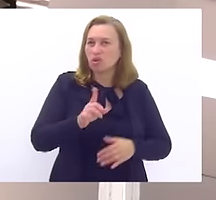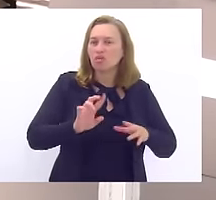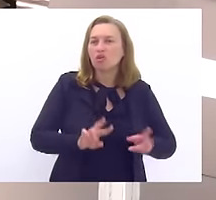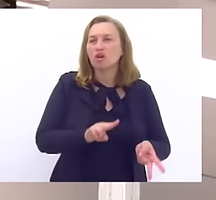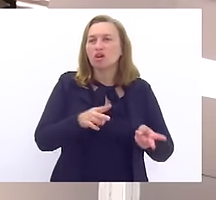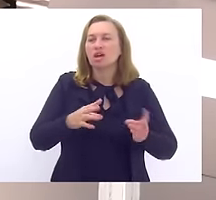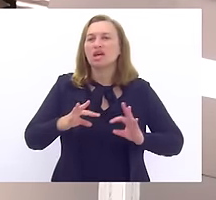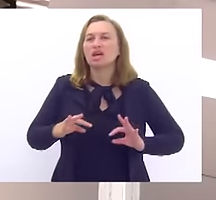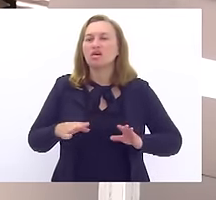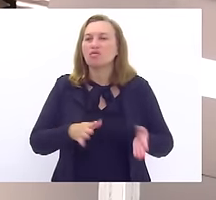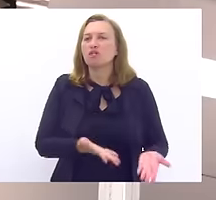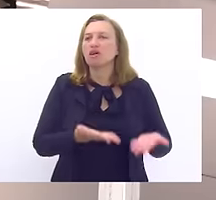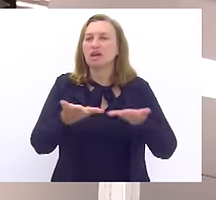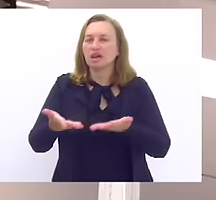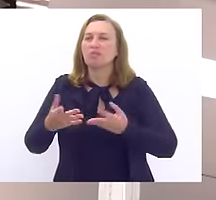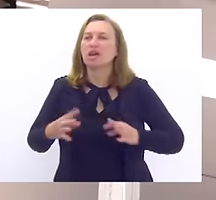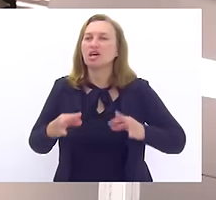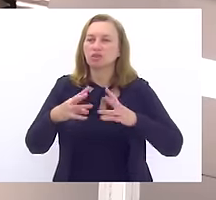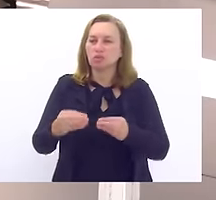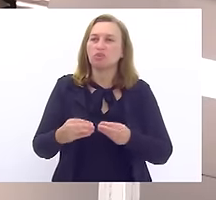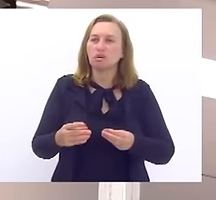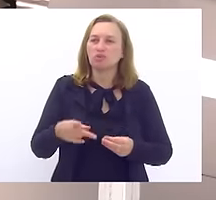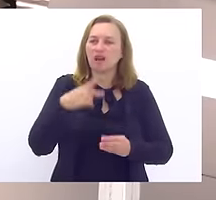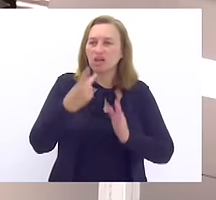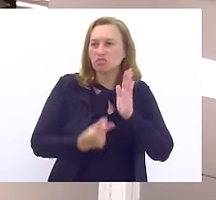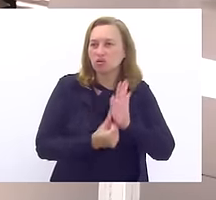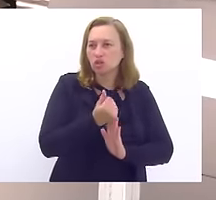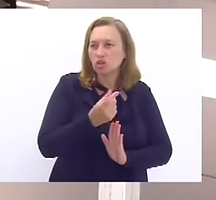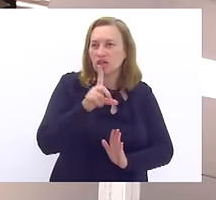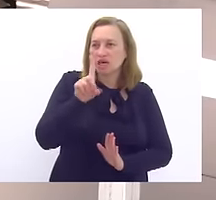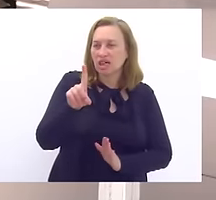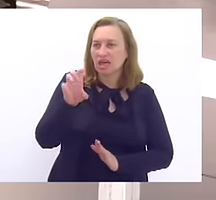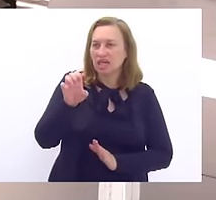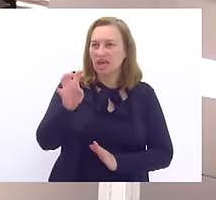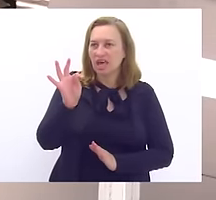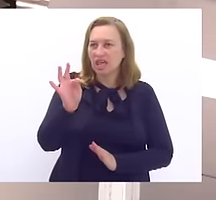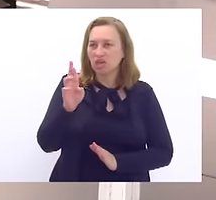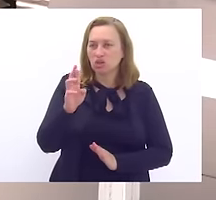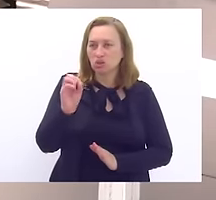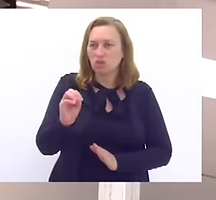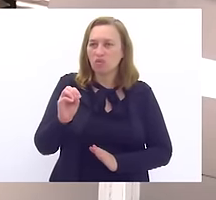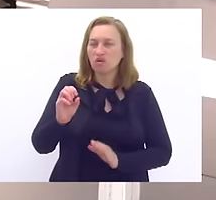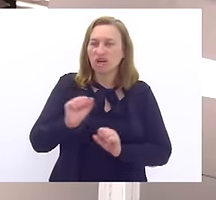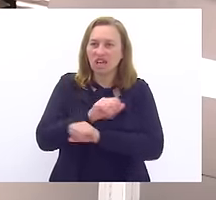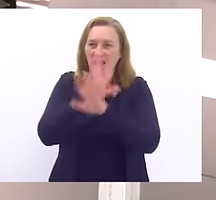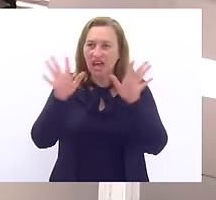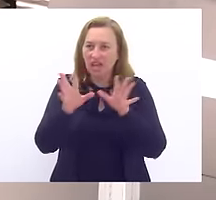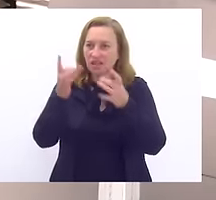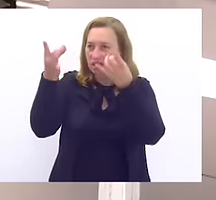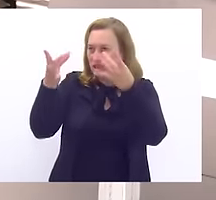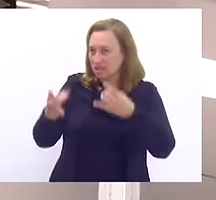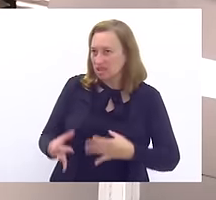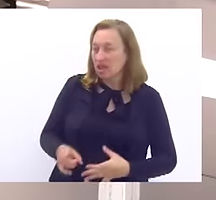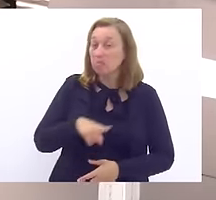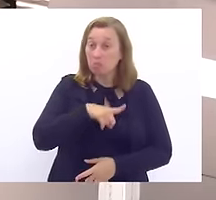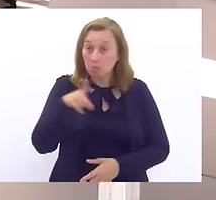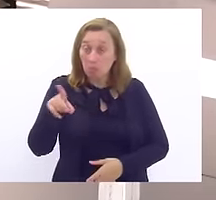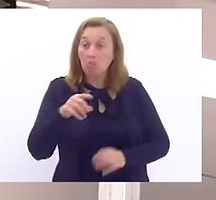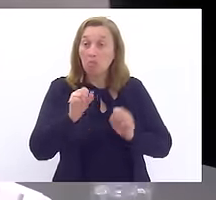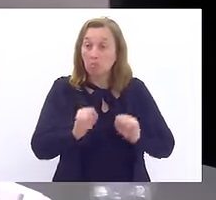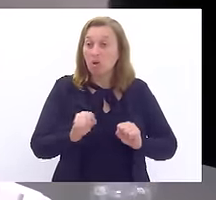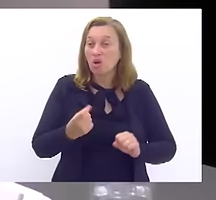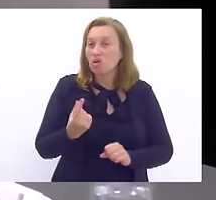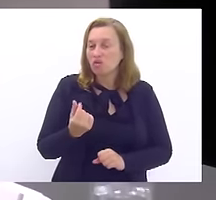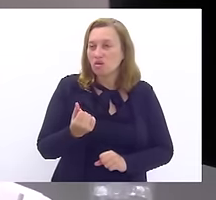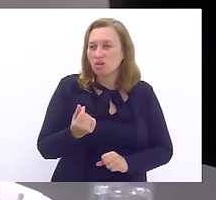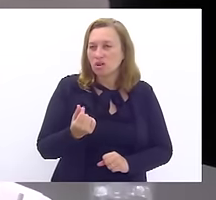encaminhar a planilha toda mas a gente fala de receita inteiro por dentro aí talvez fique mais claro e eles possam detalhar exatamente não é que existe uma